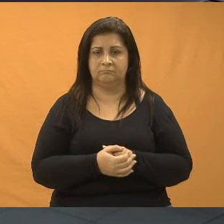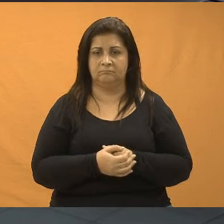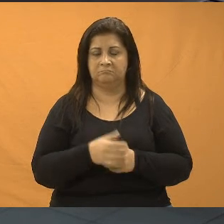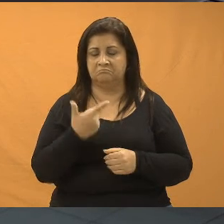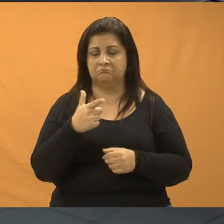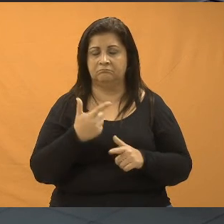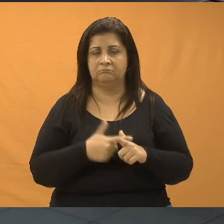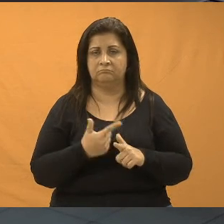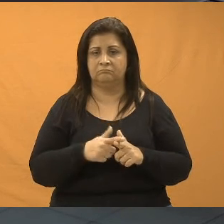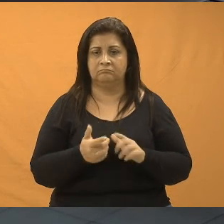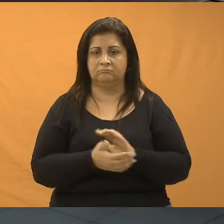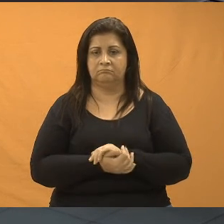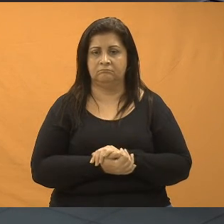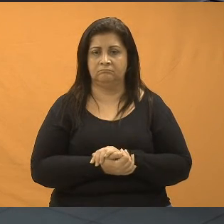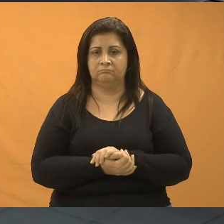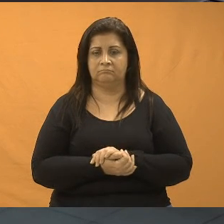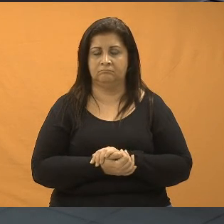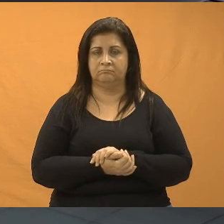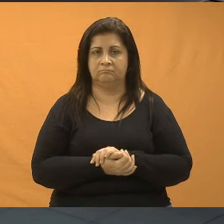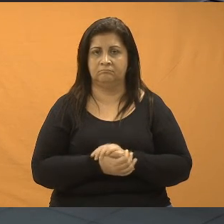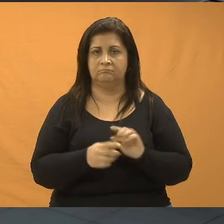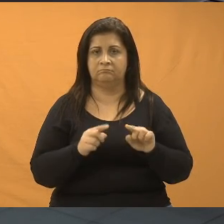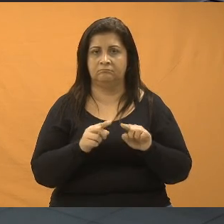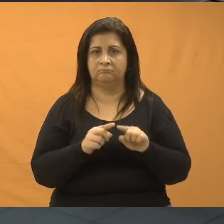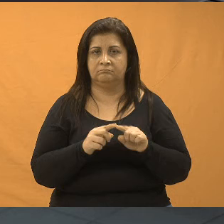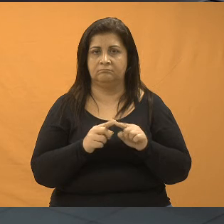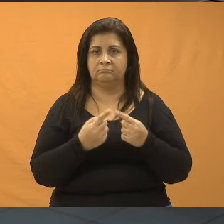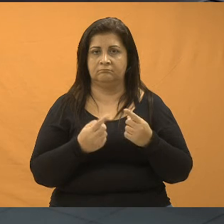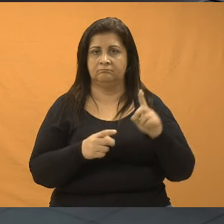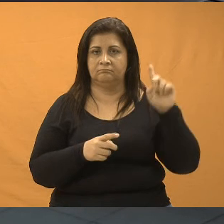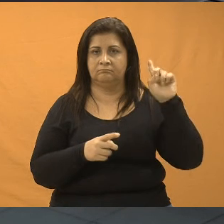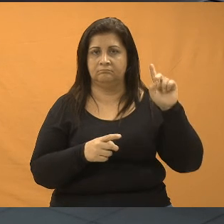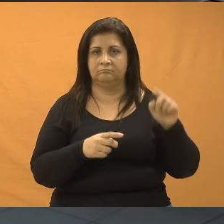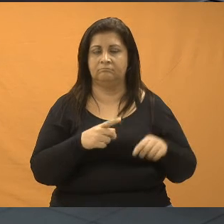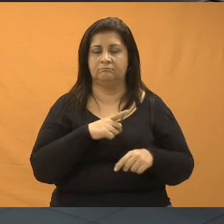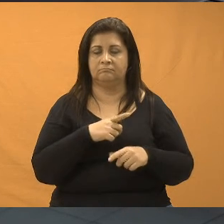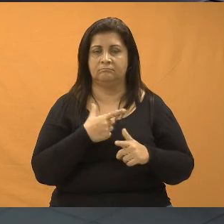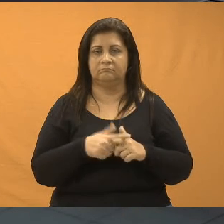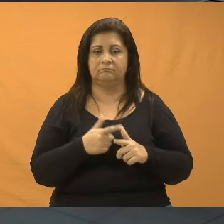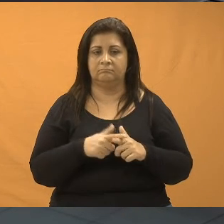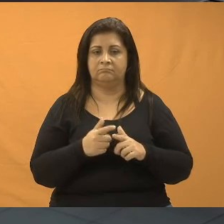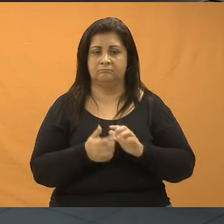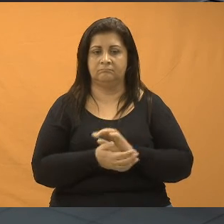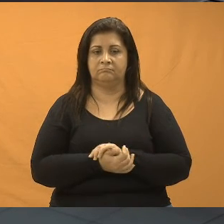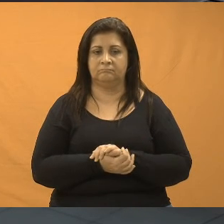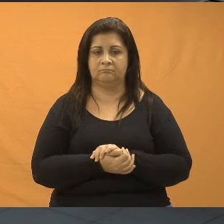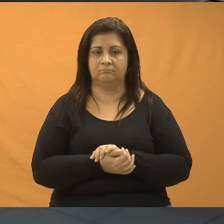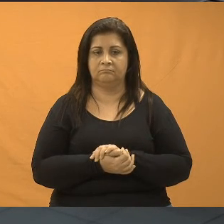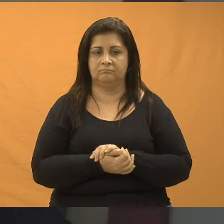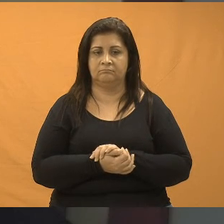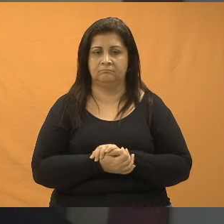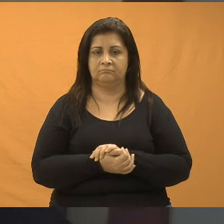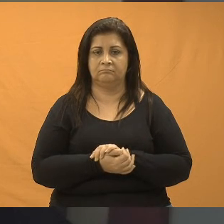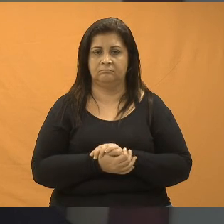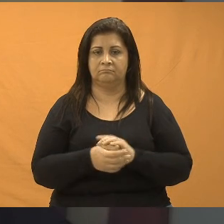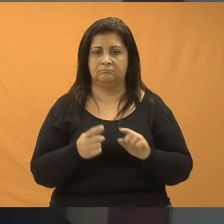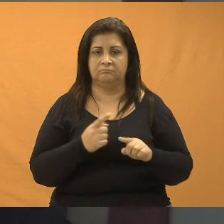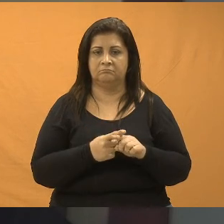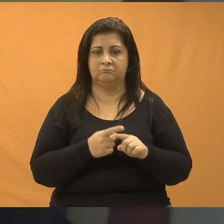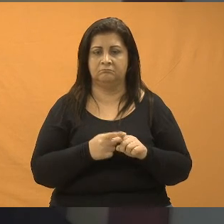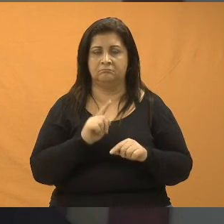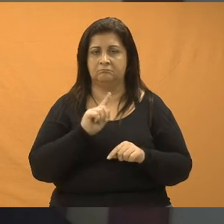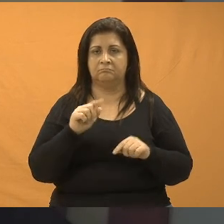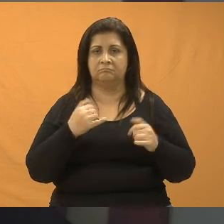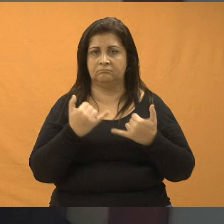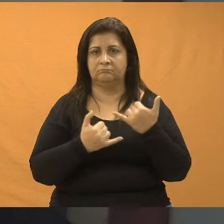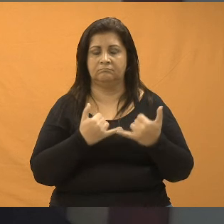de problema. Pois é, mas para mim tem problema. Tem problema, porque eu não estou no Comos de graça, eu não estou lá de